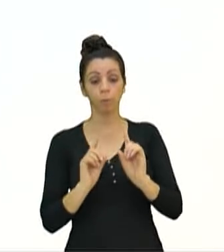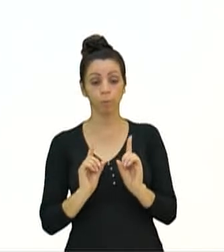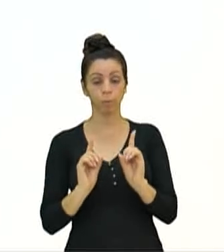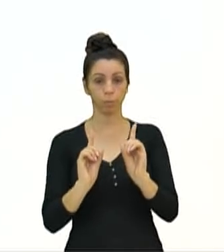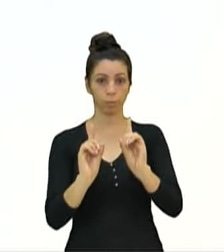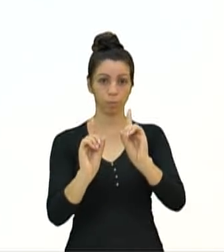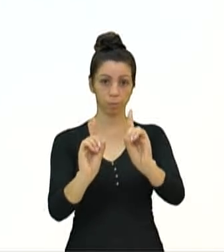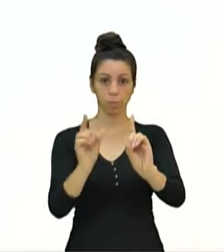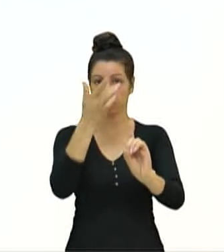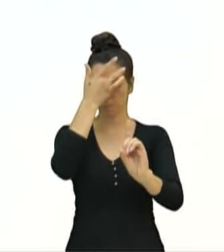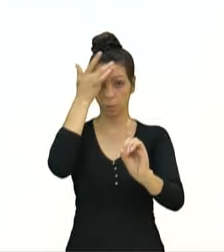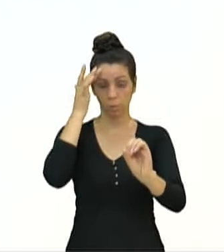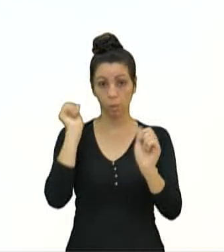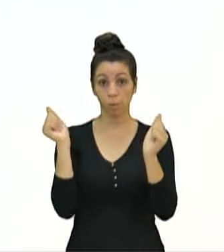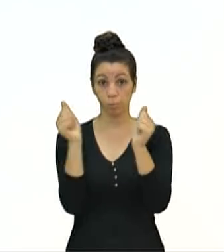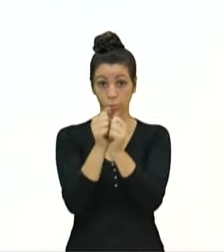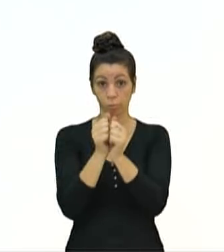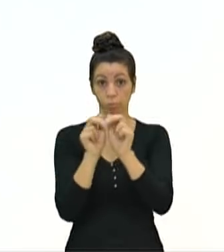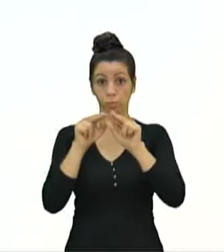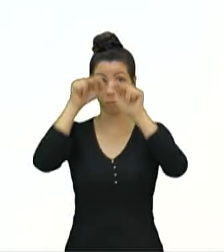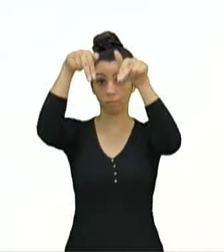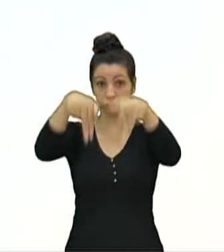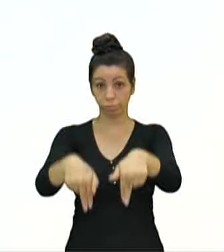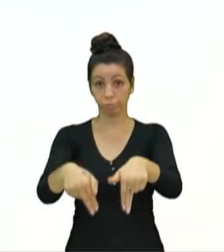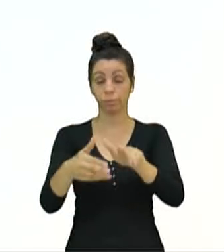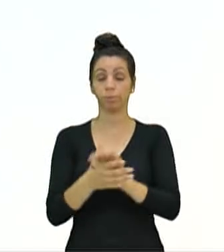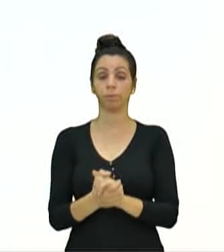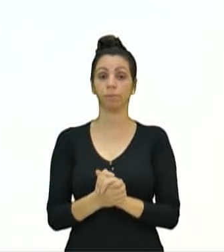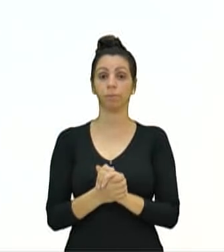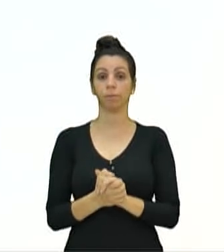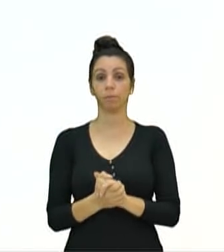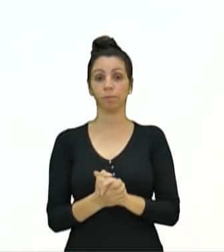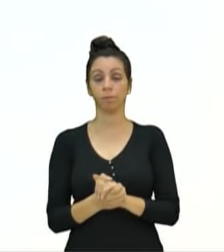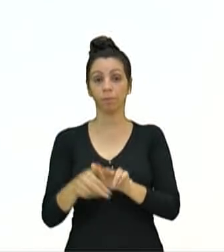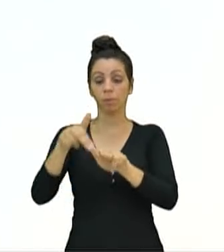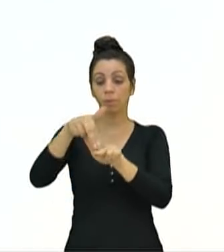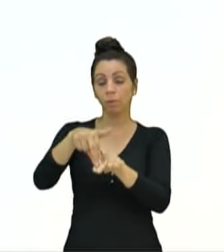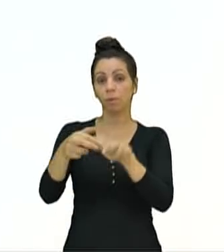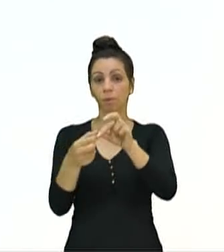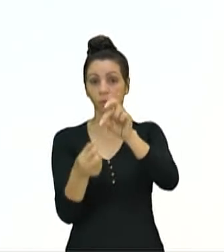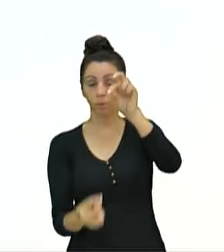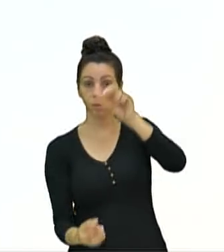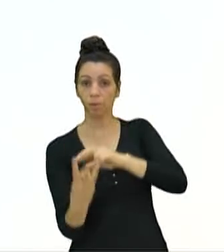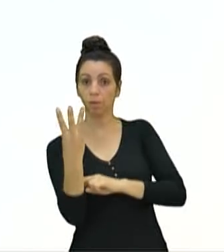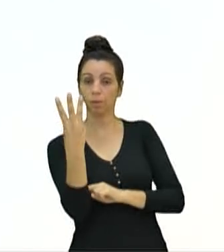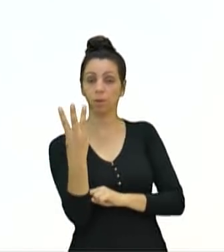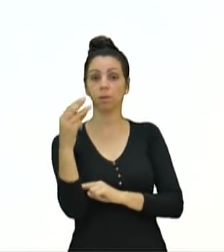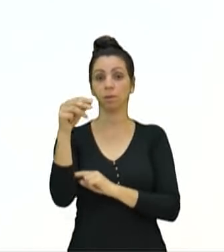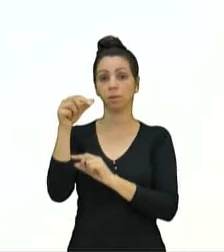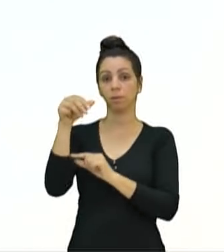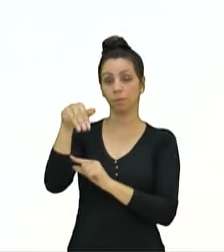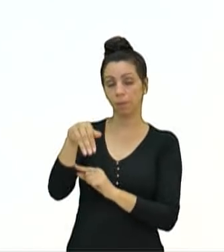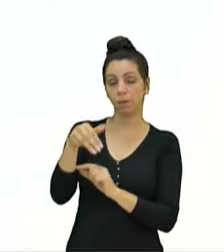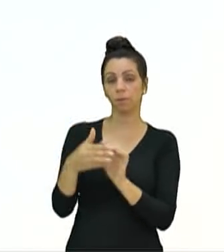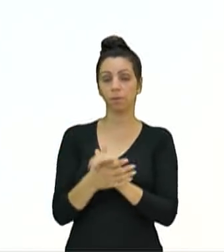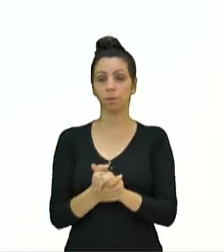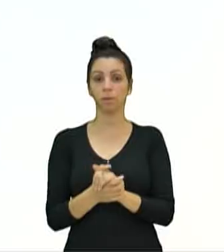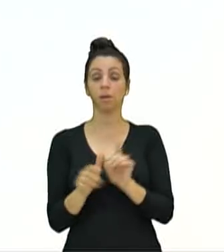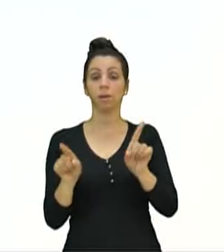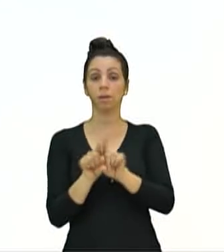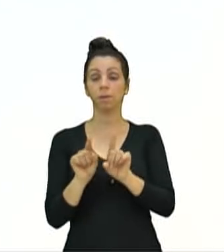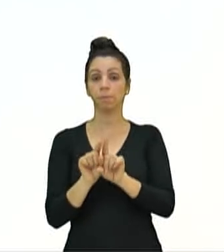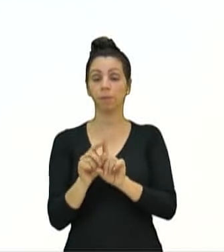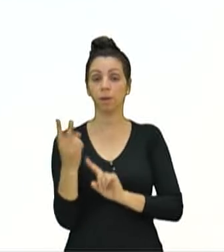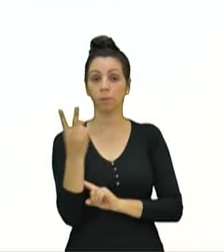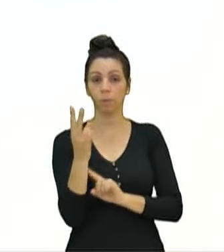dois atletas saltando juntos, o trampolim de 3 metros e o trampolim de 3 metros